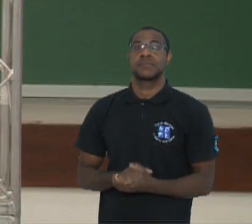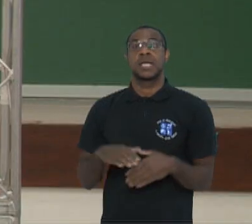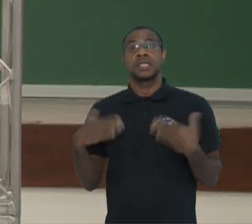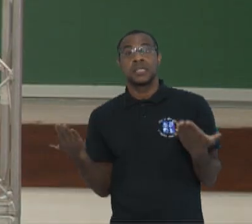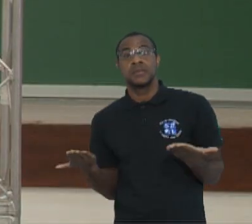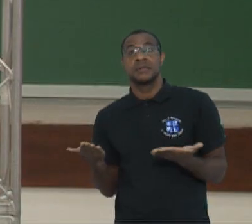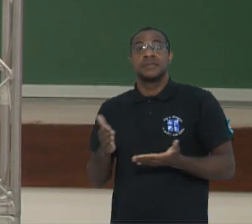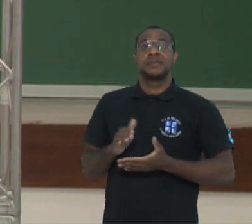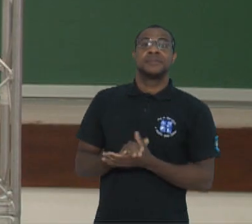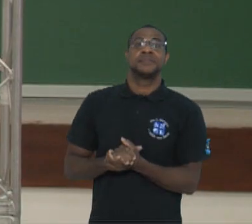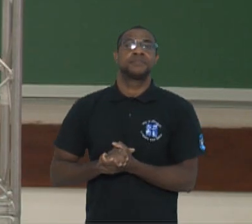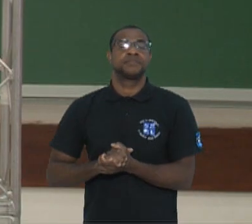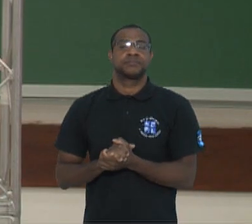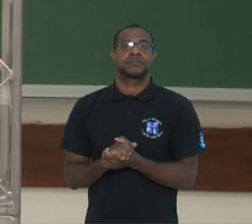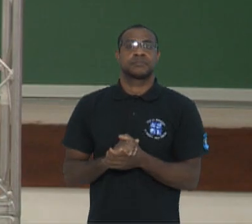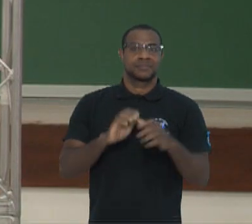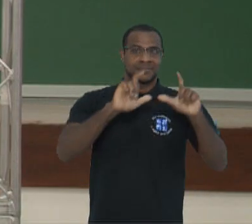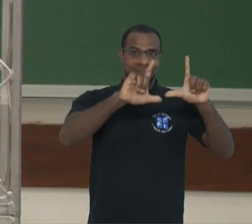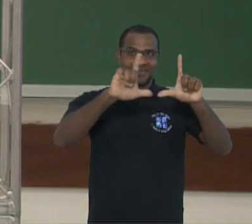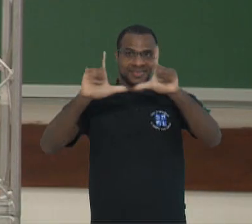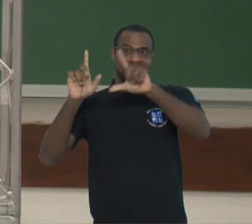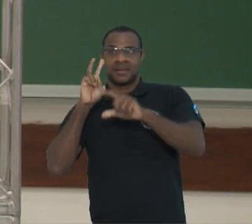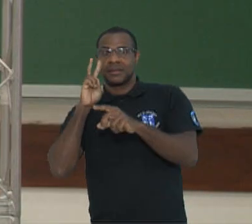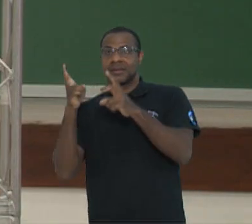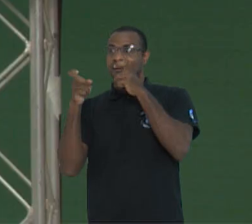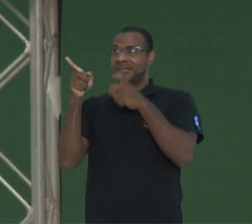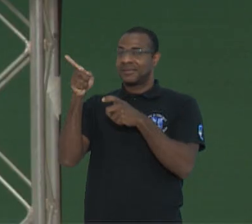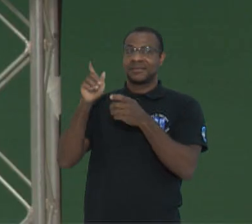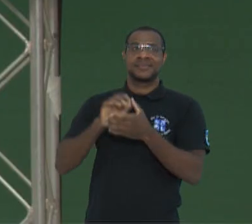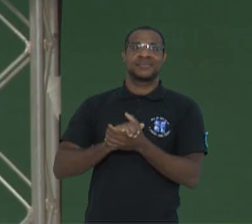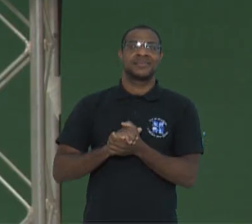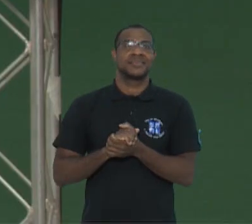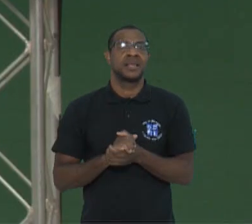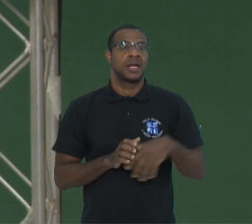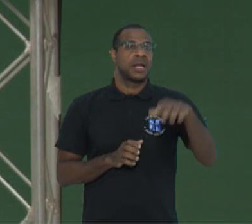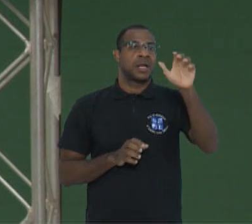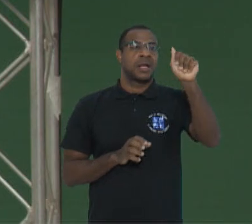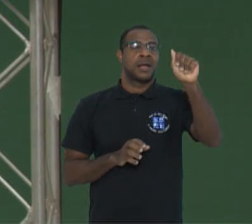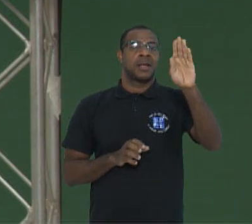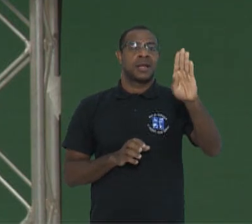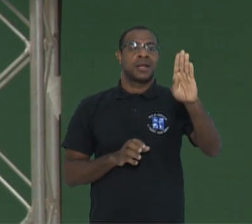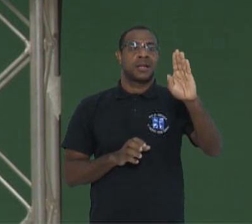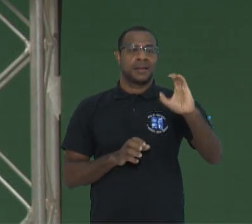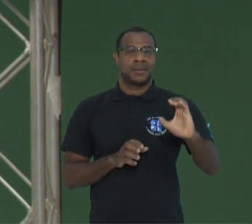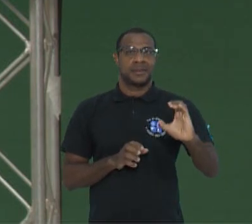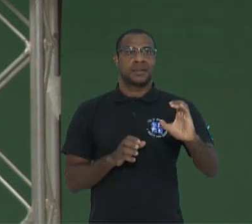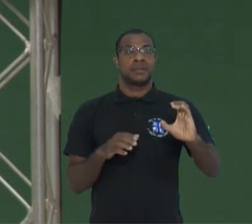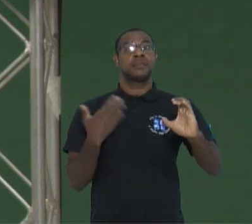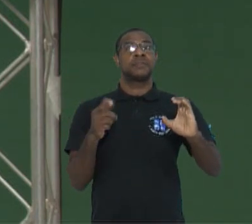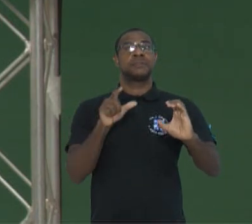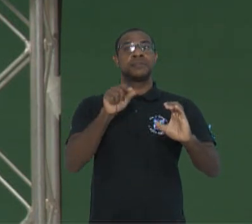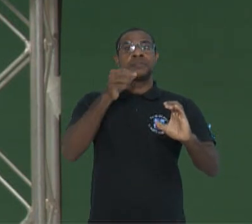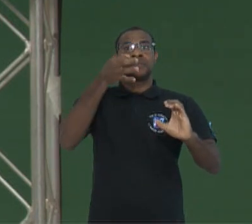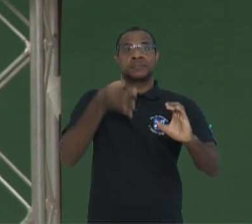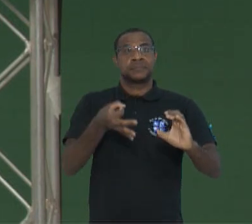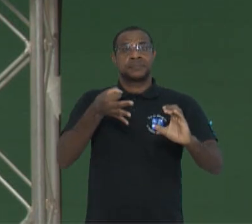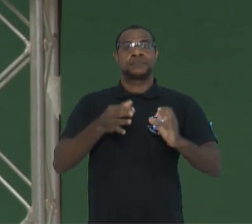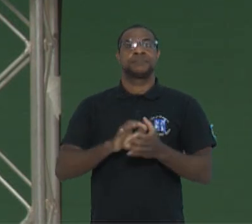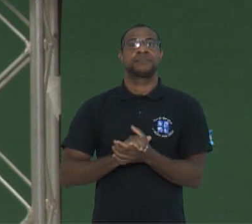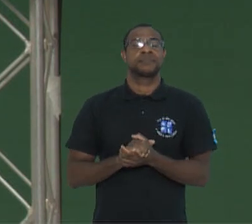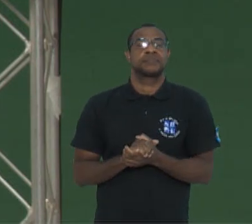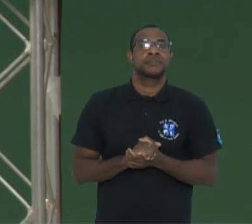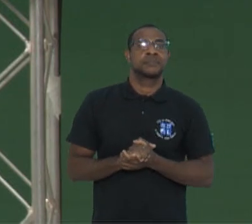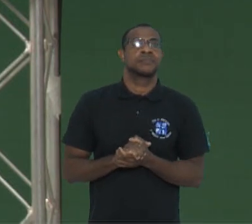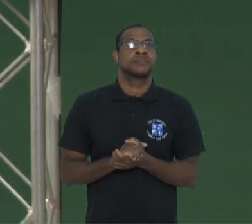Então, pessoal, retomando o nosso quadrinho, né? Calvin could or couldn't be a true modern artist.